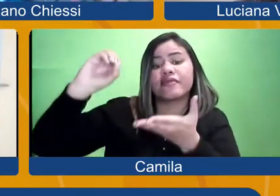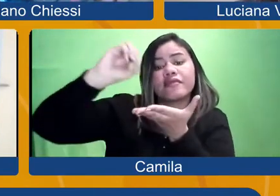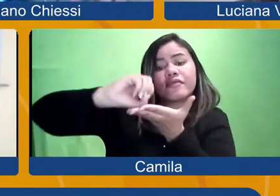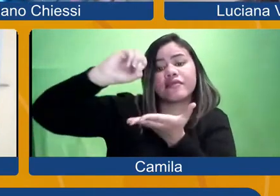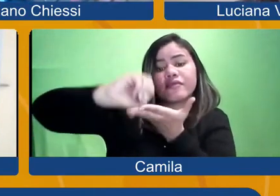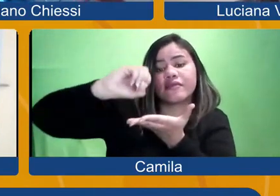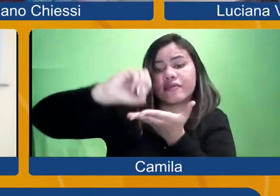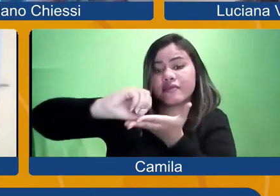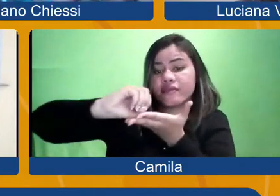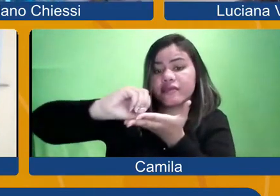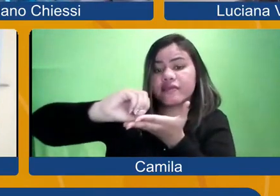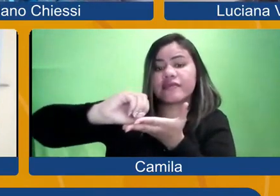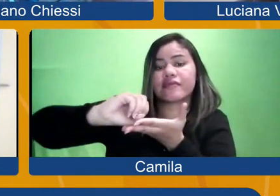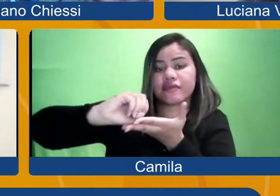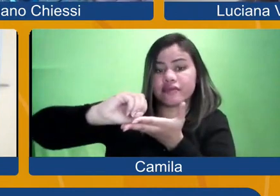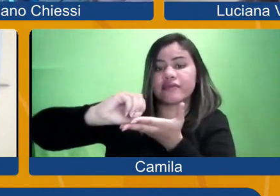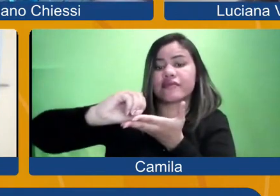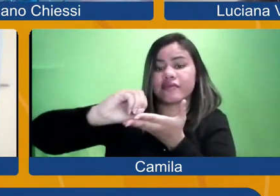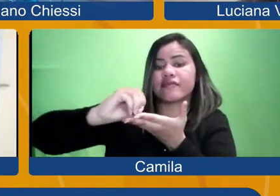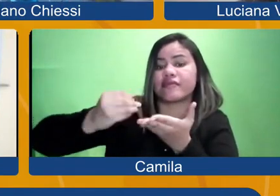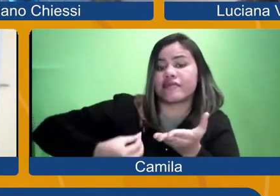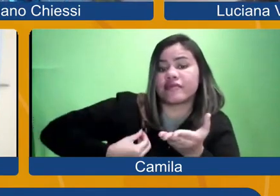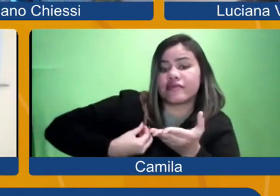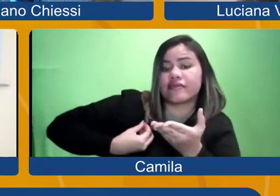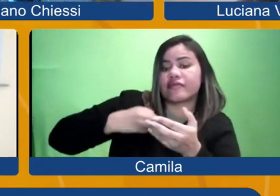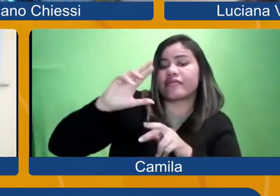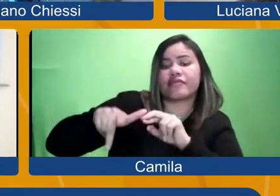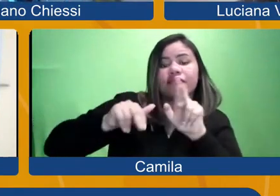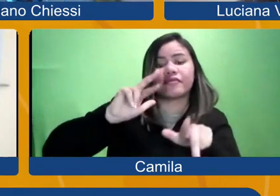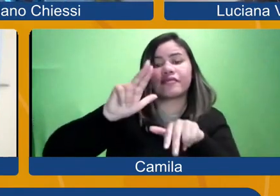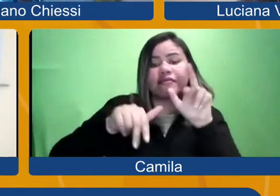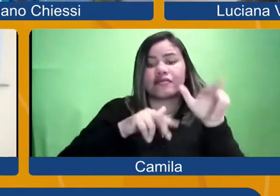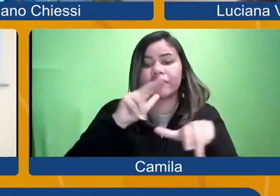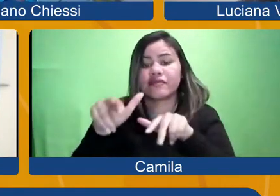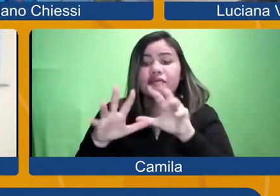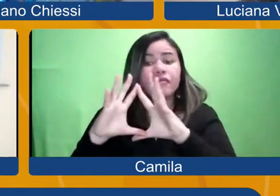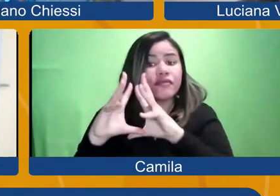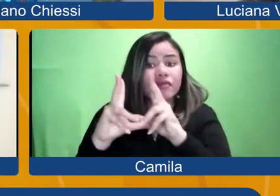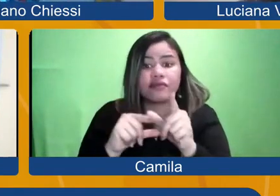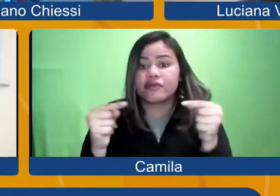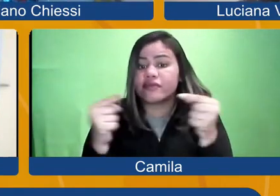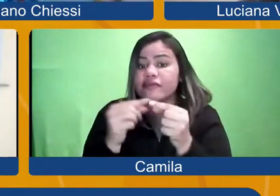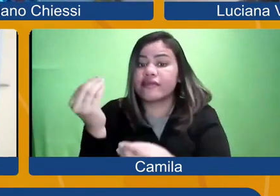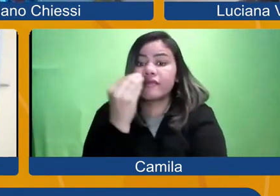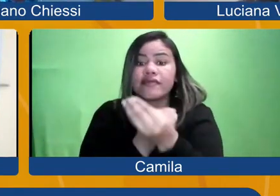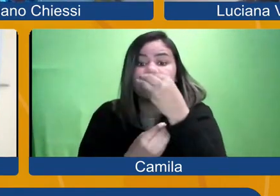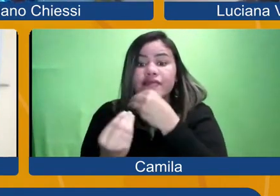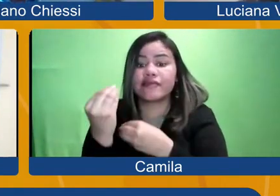um exemplo, né? Todos no mesmo guarda-chuva da produção de alimentos, né? Que